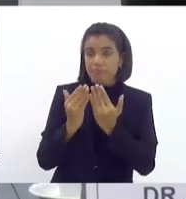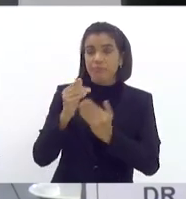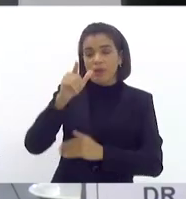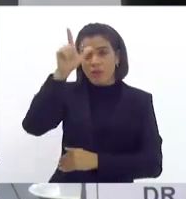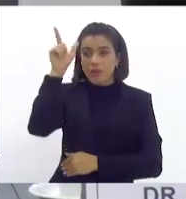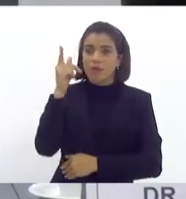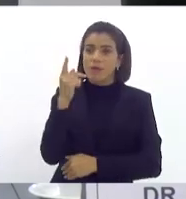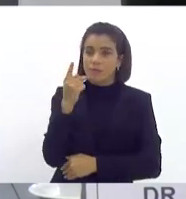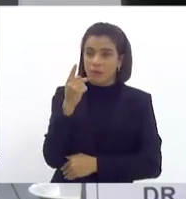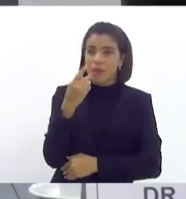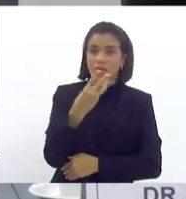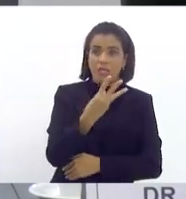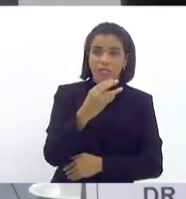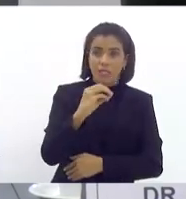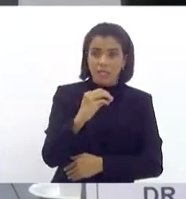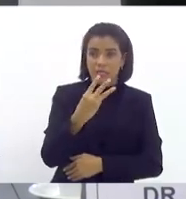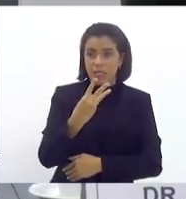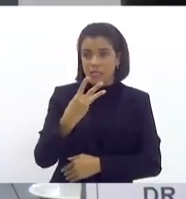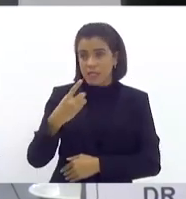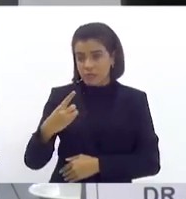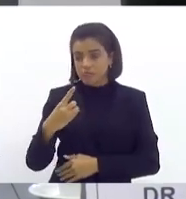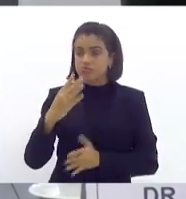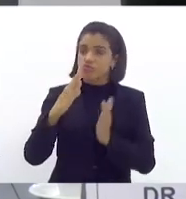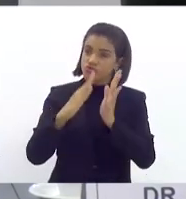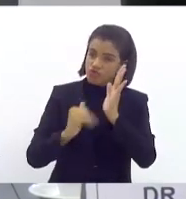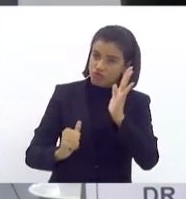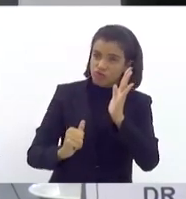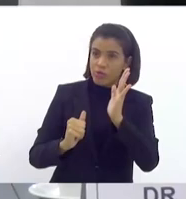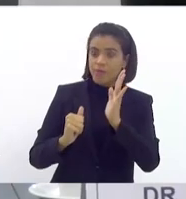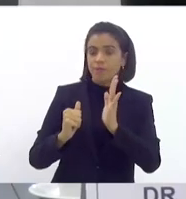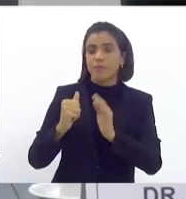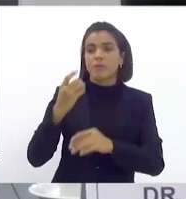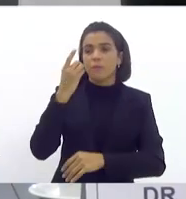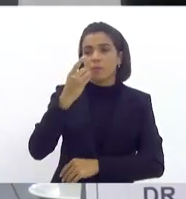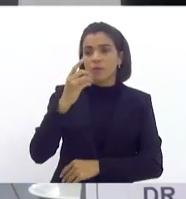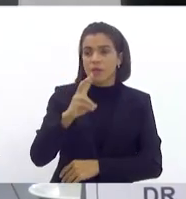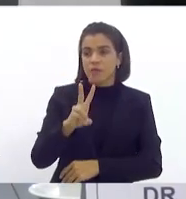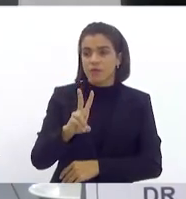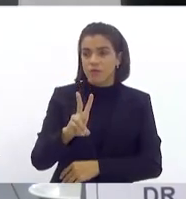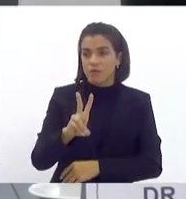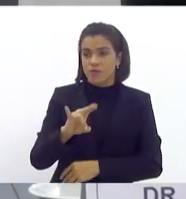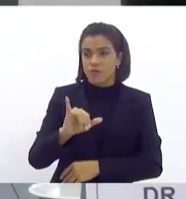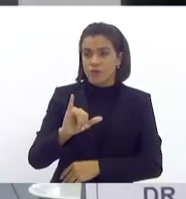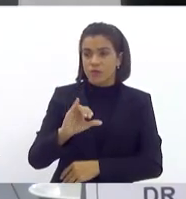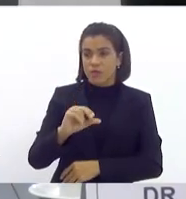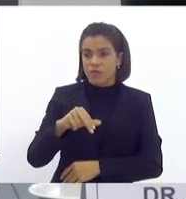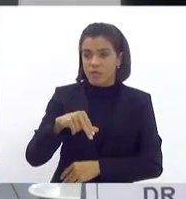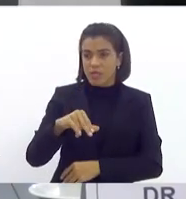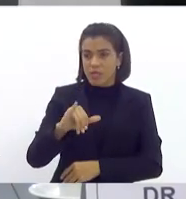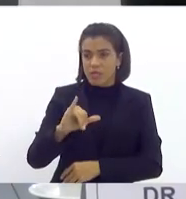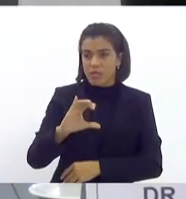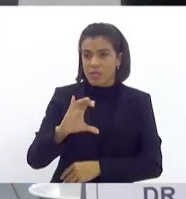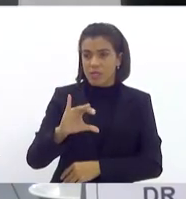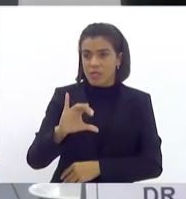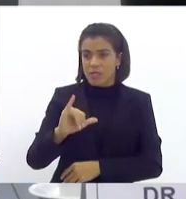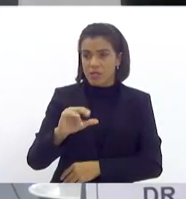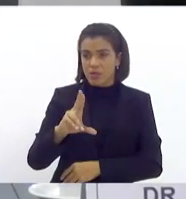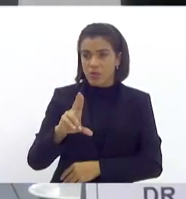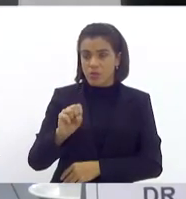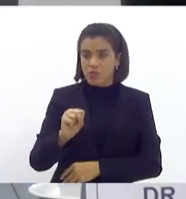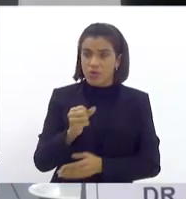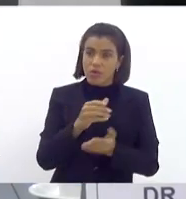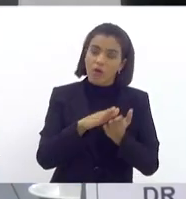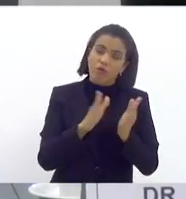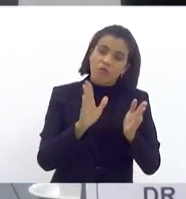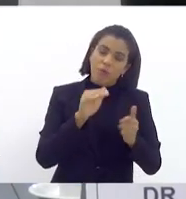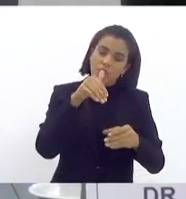e o 30 e 31 retirado a pedido do relator deputado Vinícius Cozzolino. Então, pedi autorização ao colegiado para votar em bloco